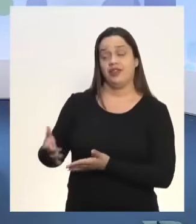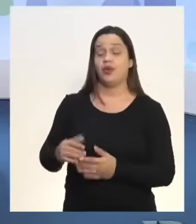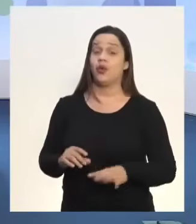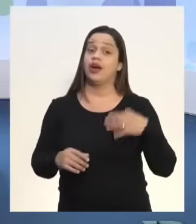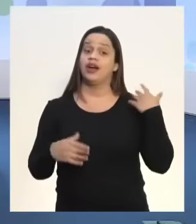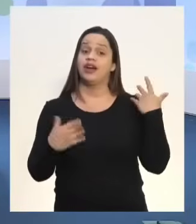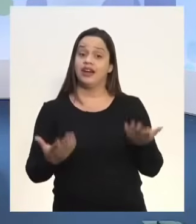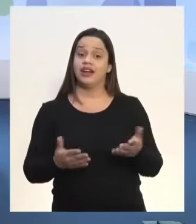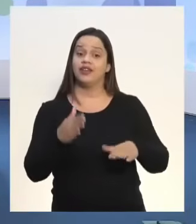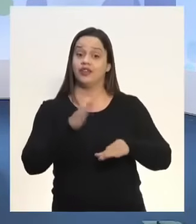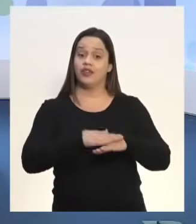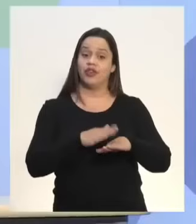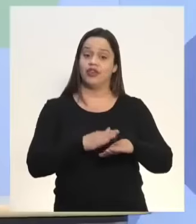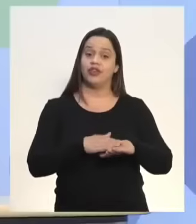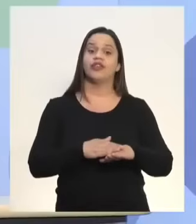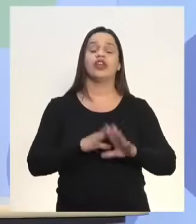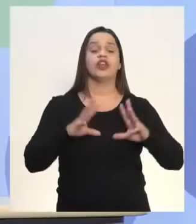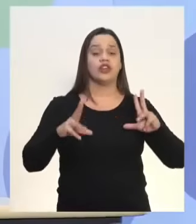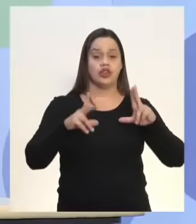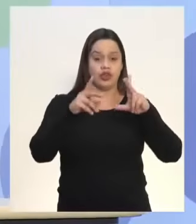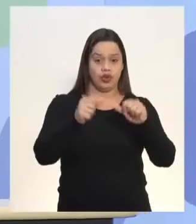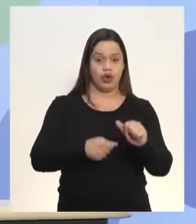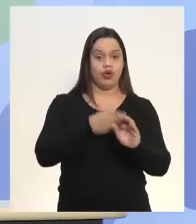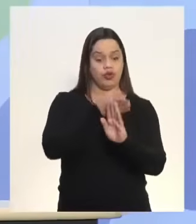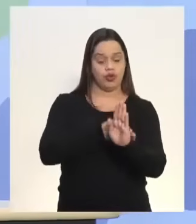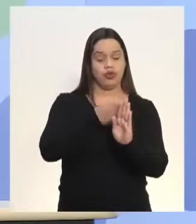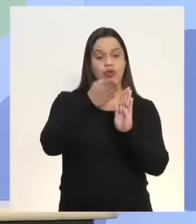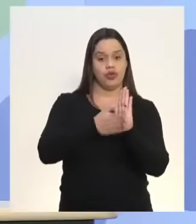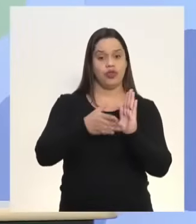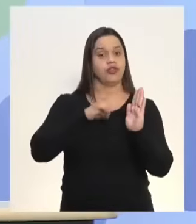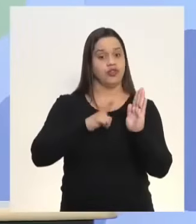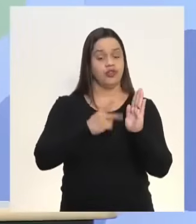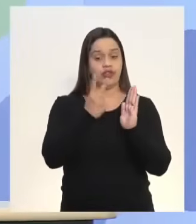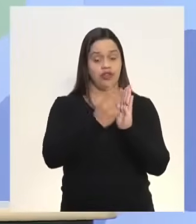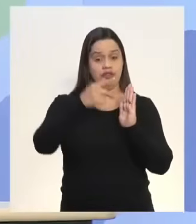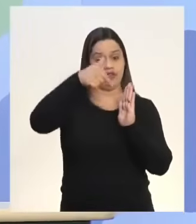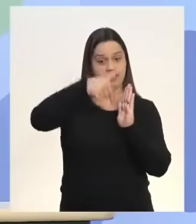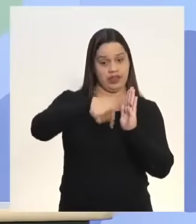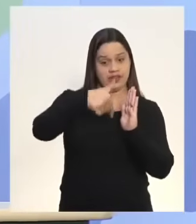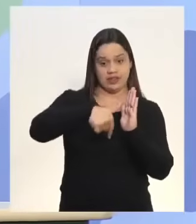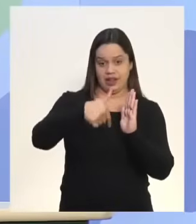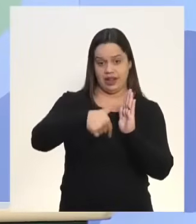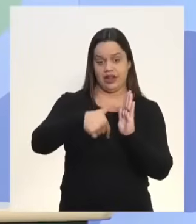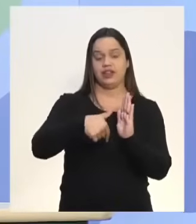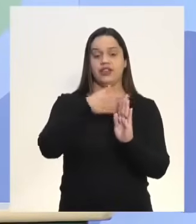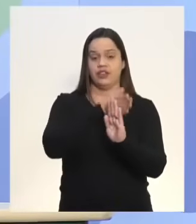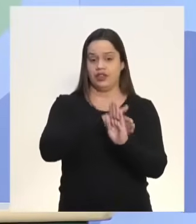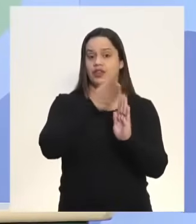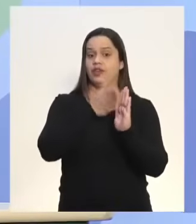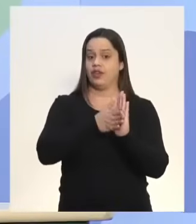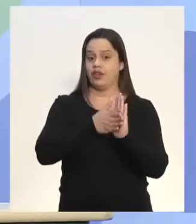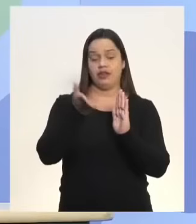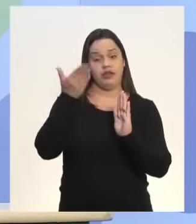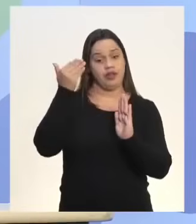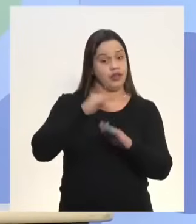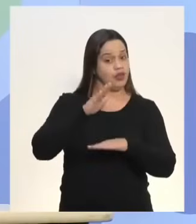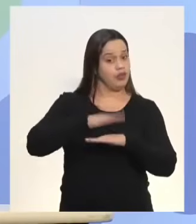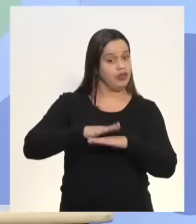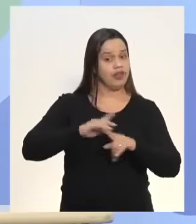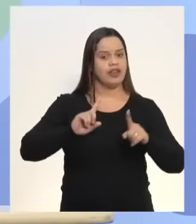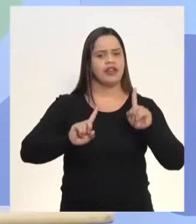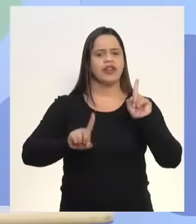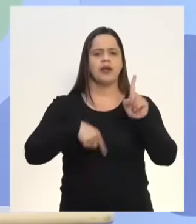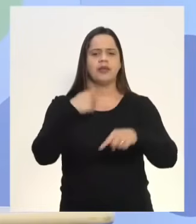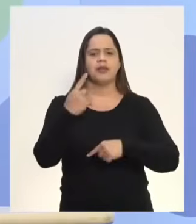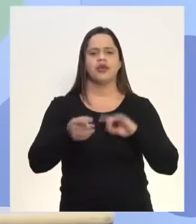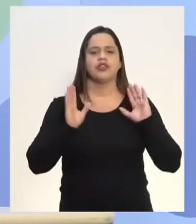todos as seis faces tinham a mesma medida, que é 27, que você falou? 27 centímetros. Quando foi feito.